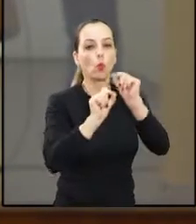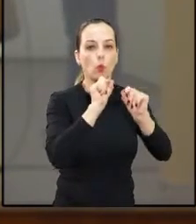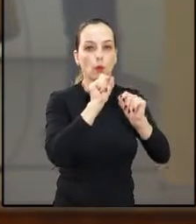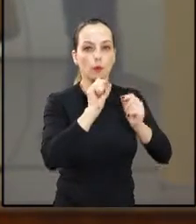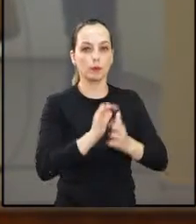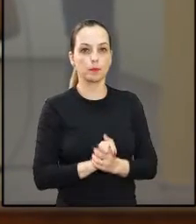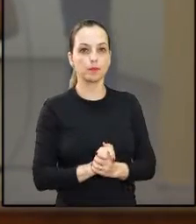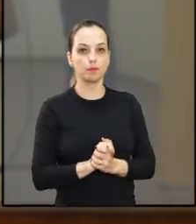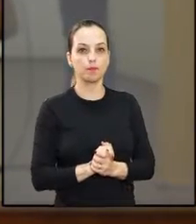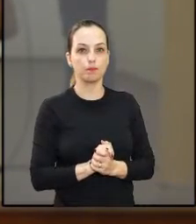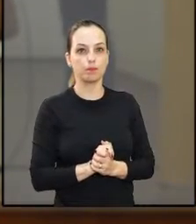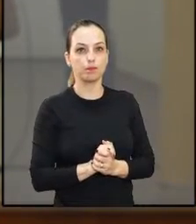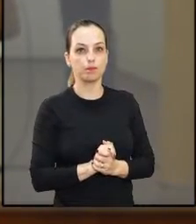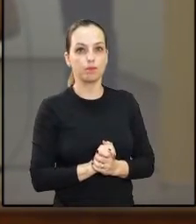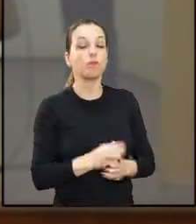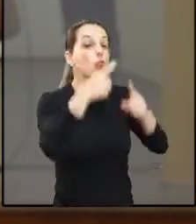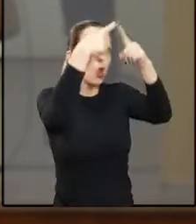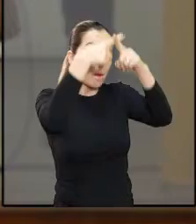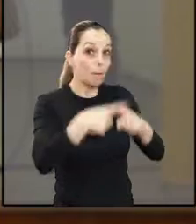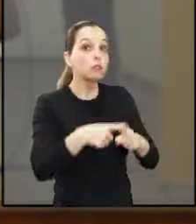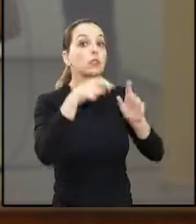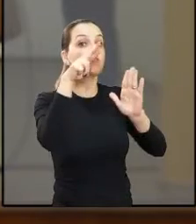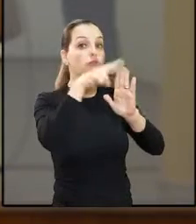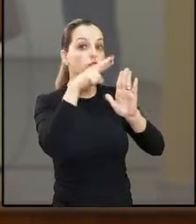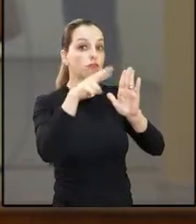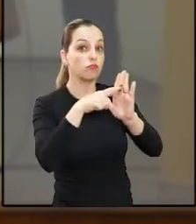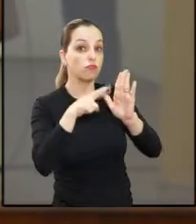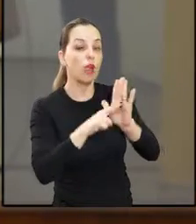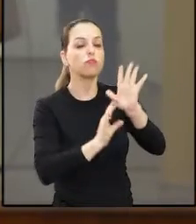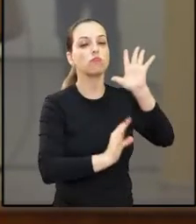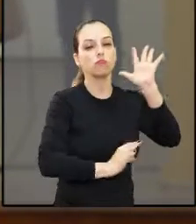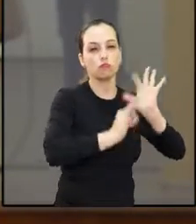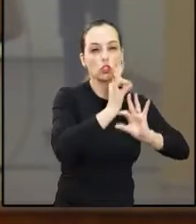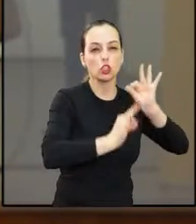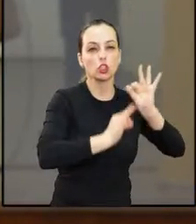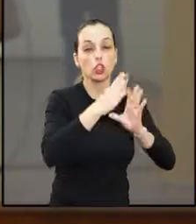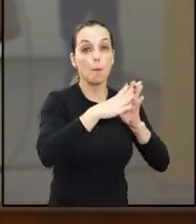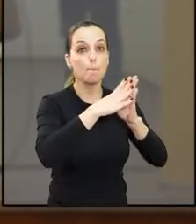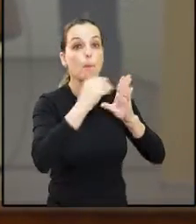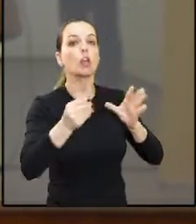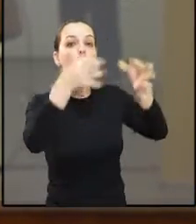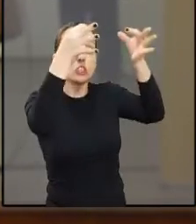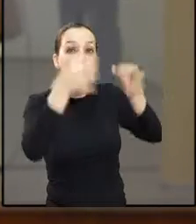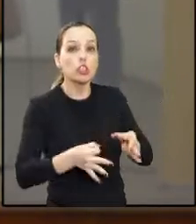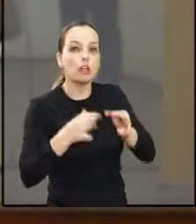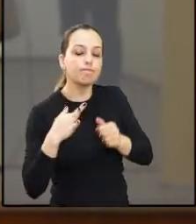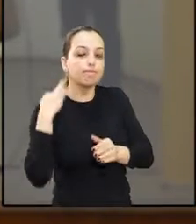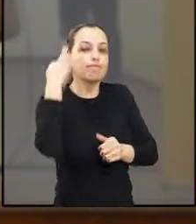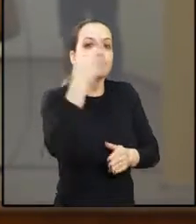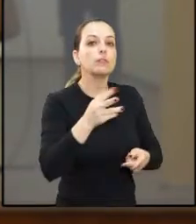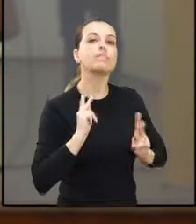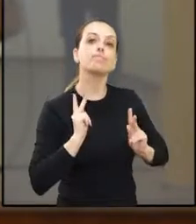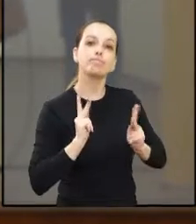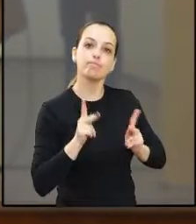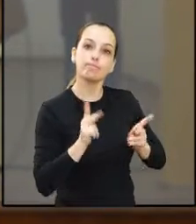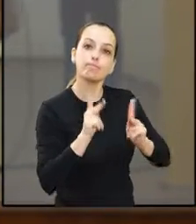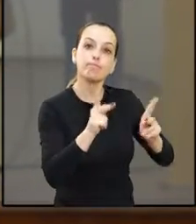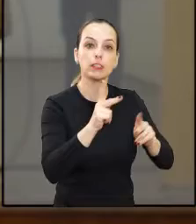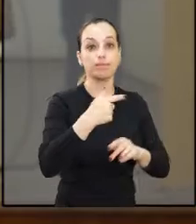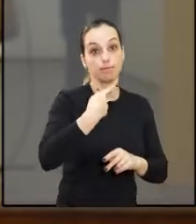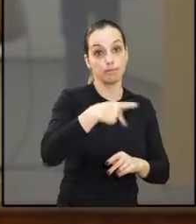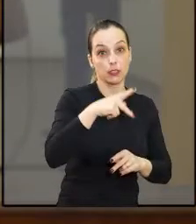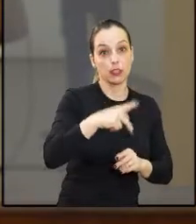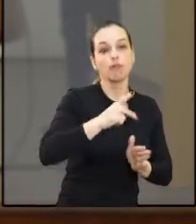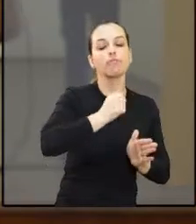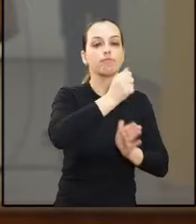pessoas capacitadas de um corpo técnico para que possa pensar num modelo de campeonato e que